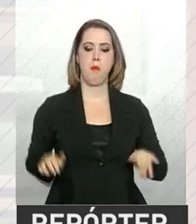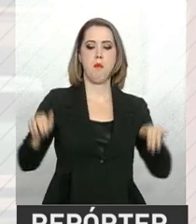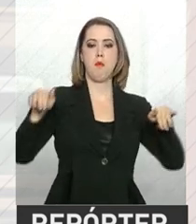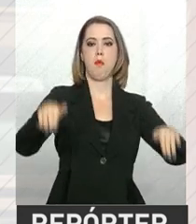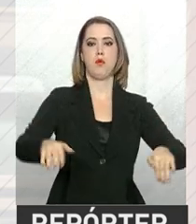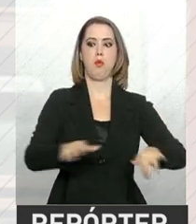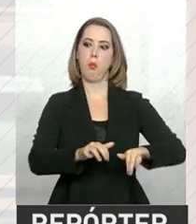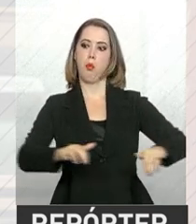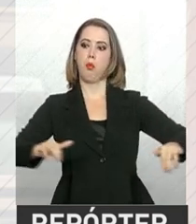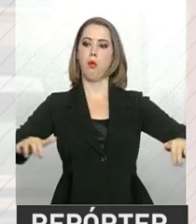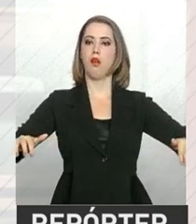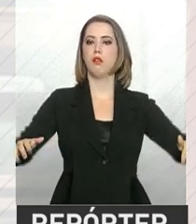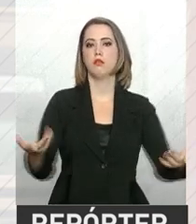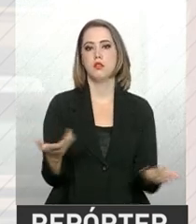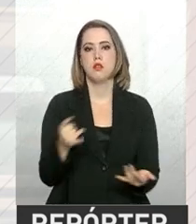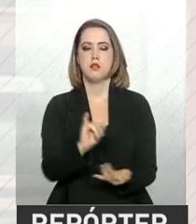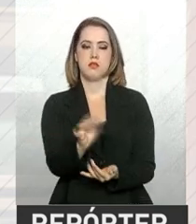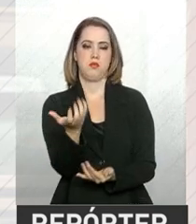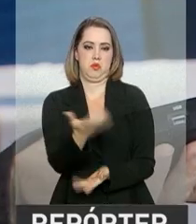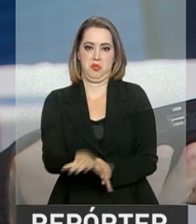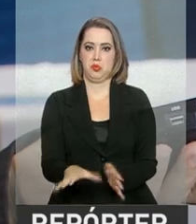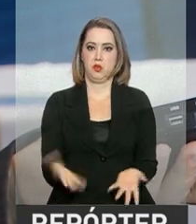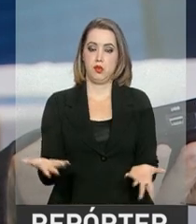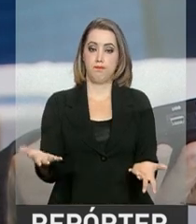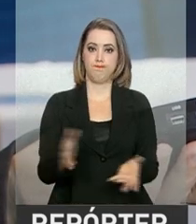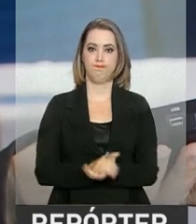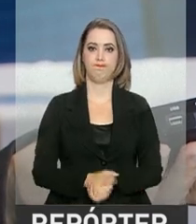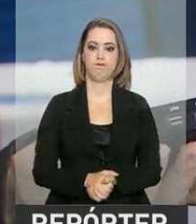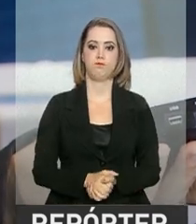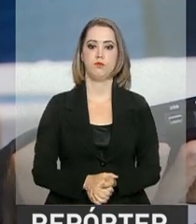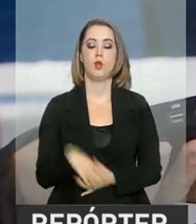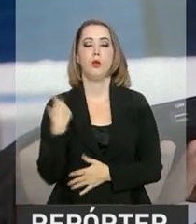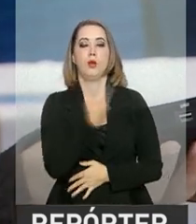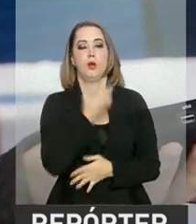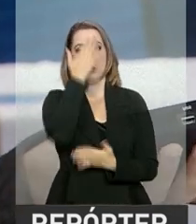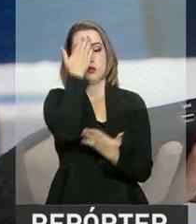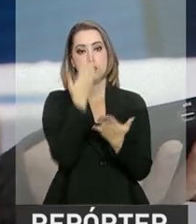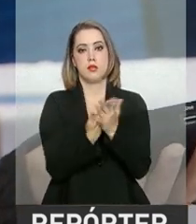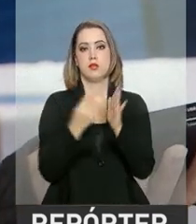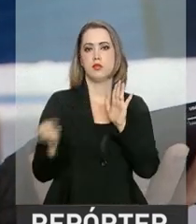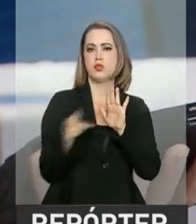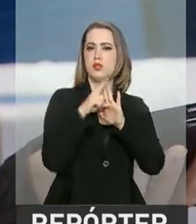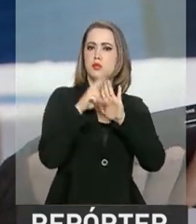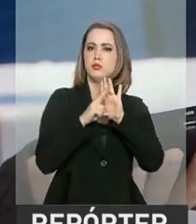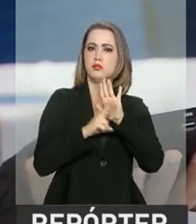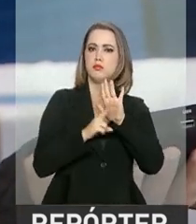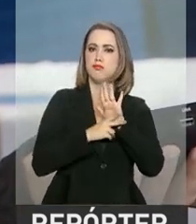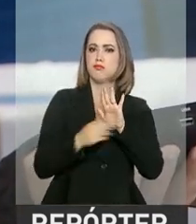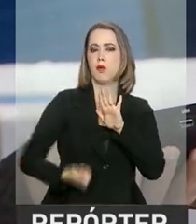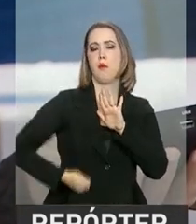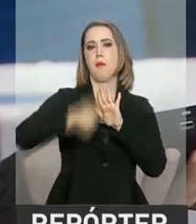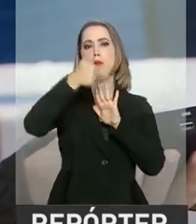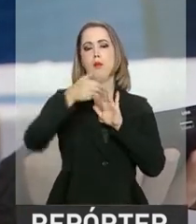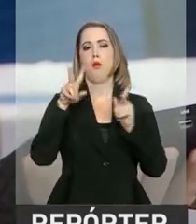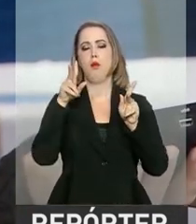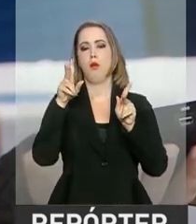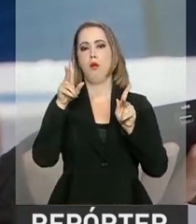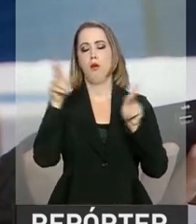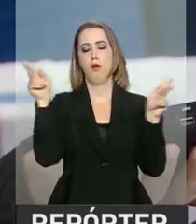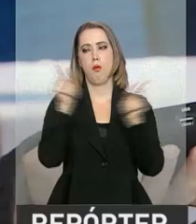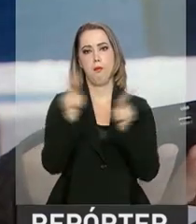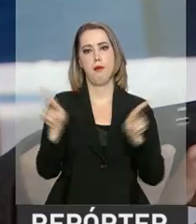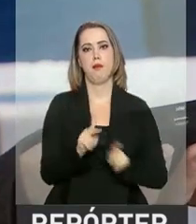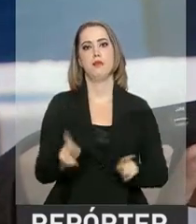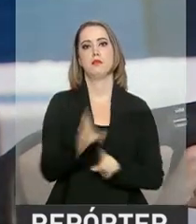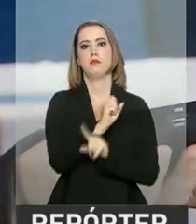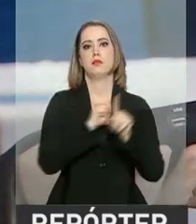conforto sem a solicitação do consumidor. Nós acreditamos que essas regras eles vão trazer maior pacificação, né, social e